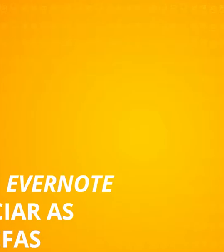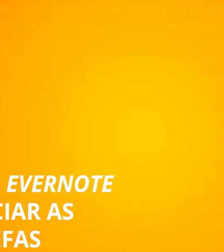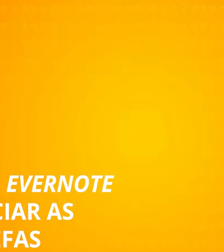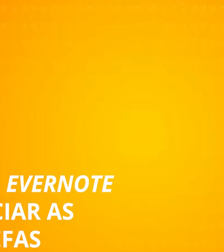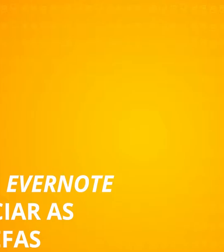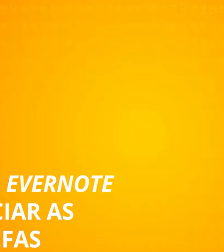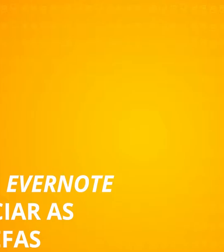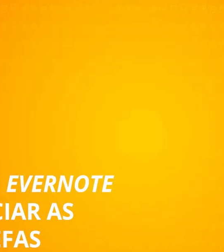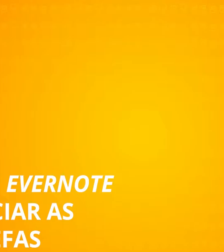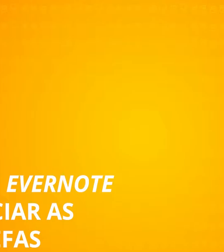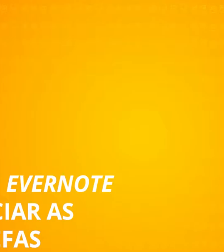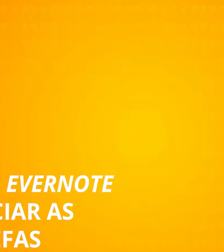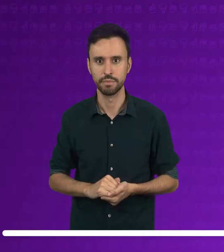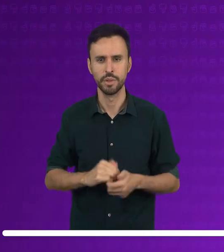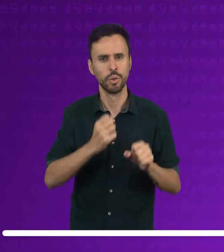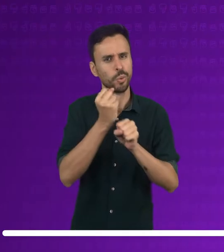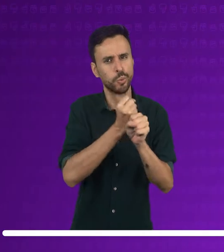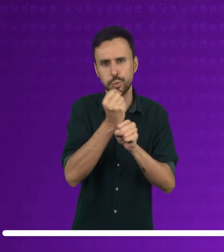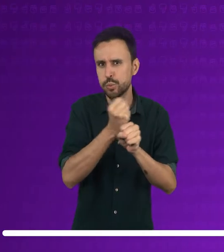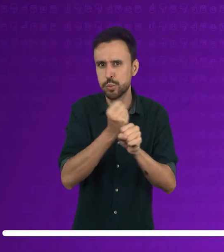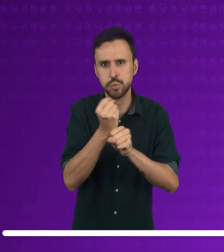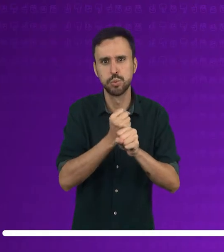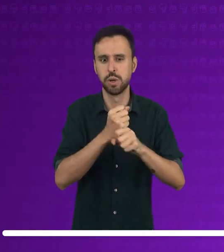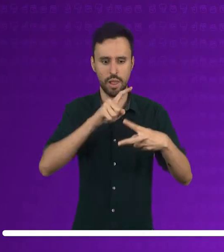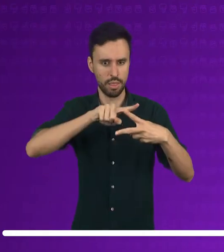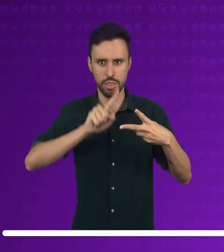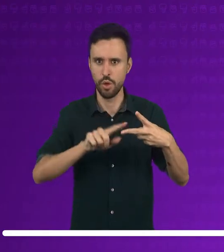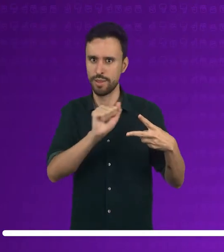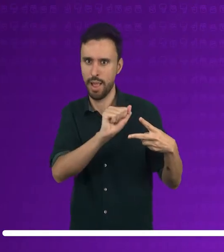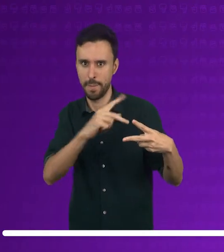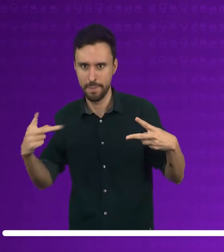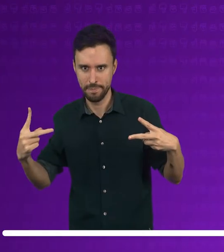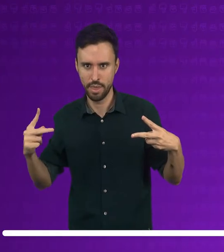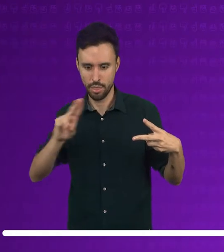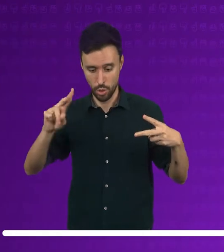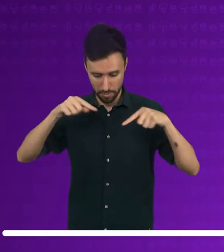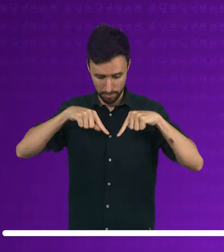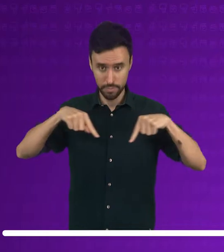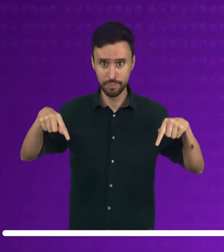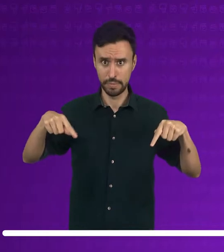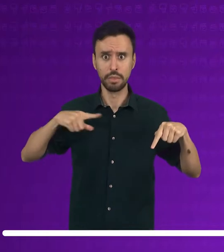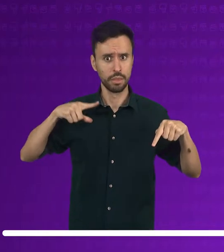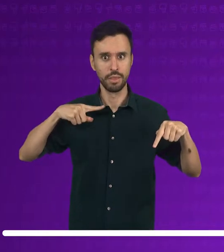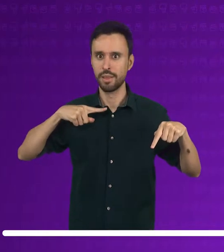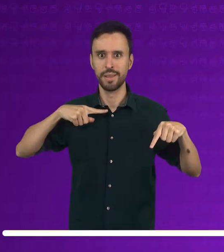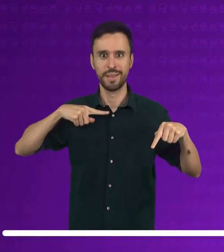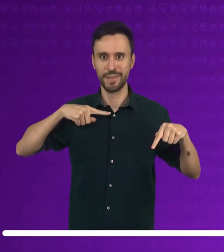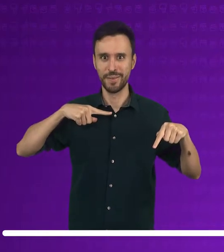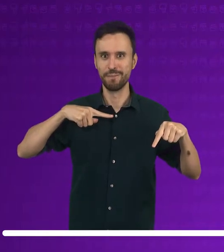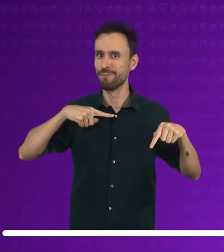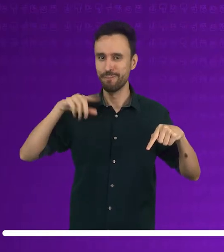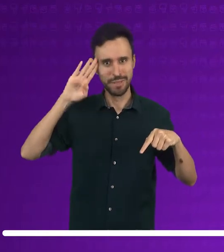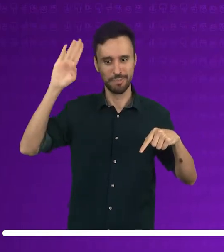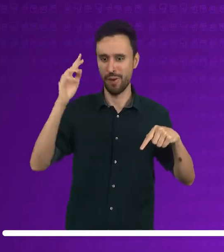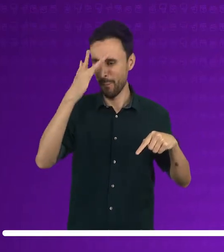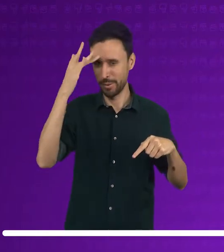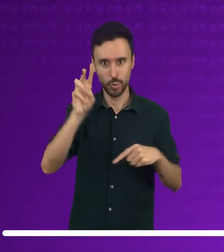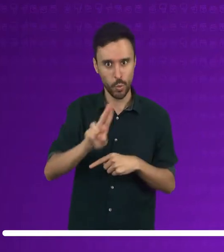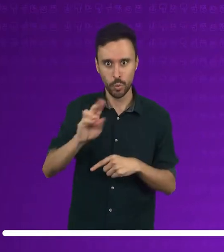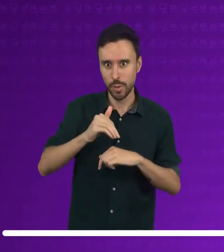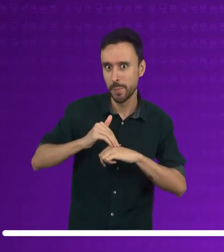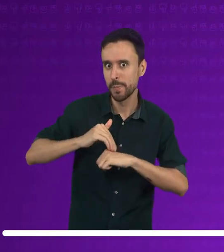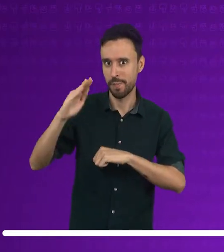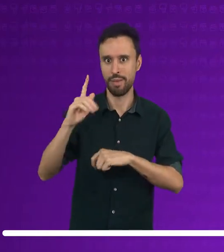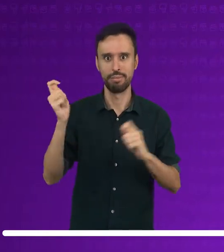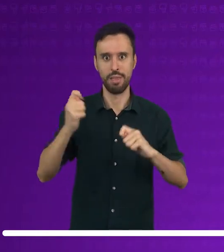para gerenciar as suas tarefas. Nos últimos anos, Trello e Evernote tornaram-se os aplicativos favoritos de muita gente. E o motivo é